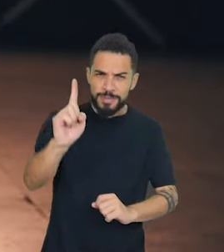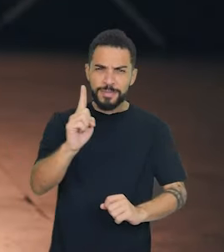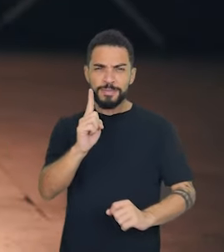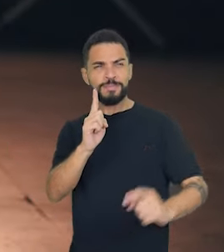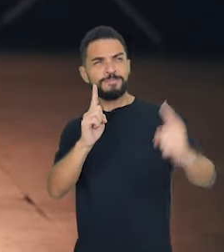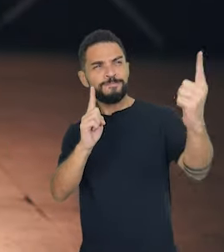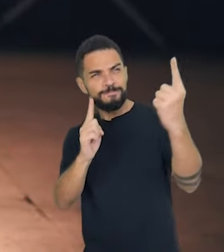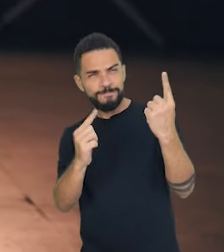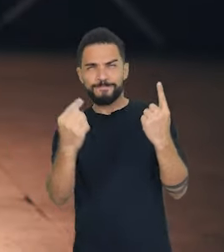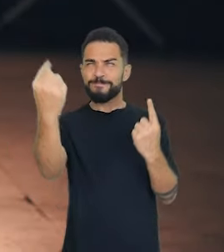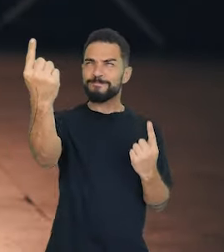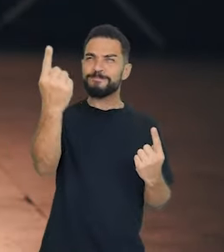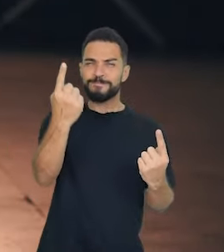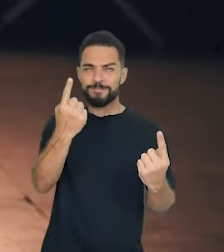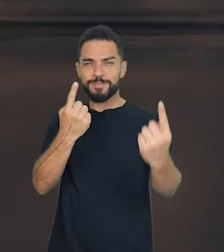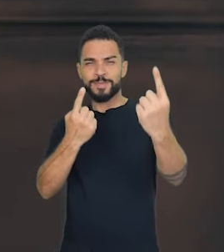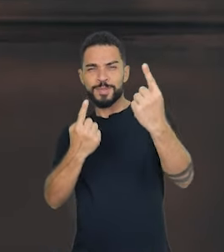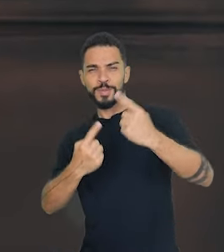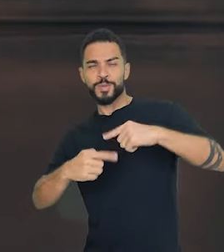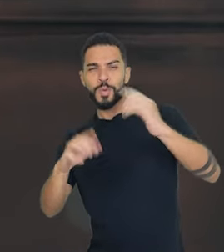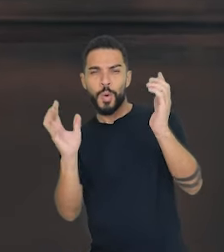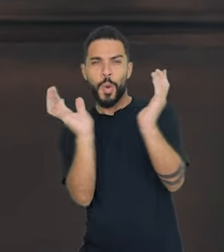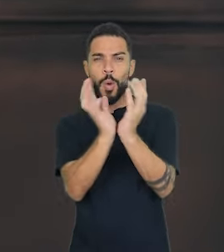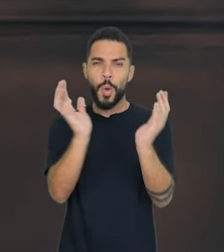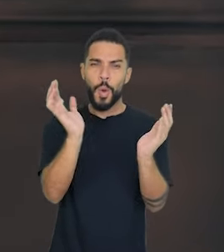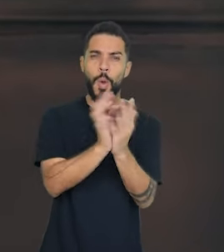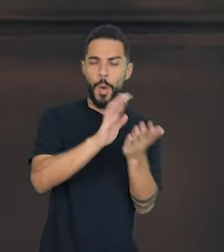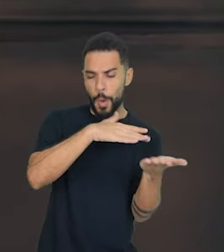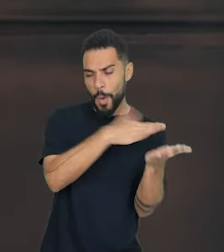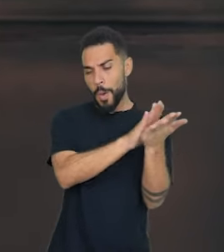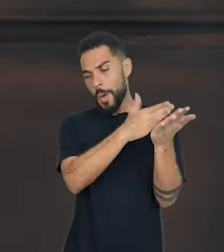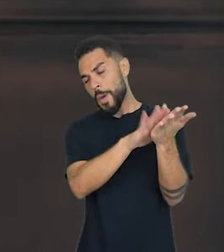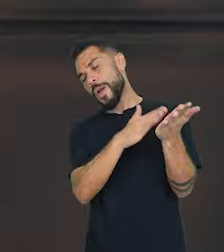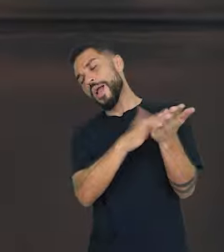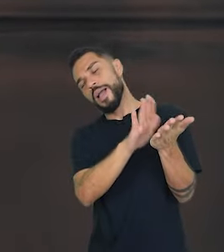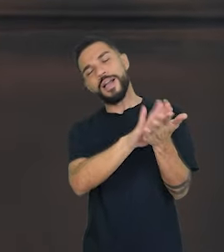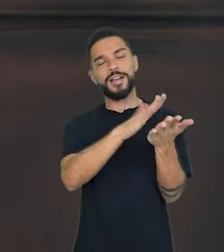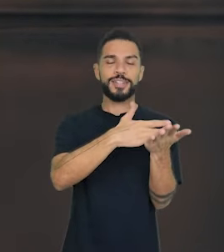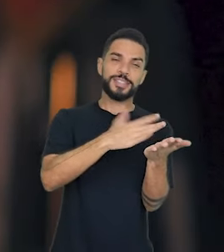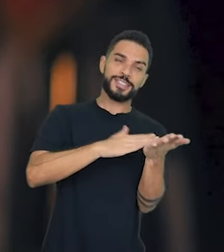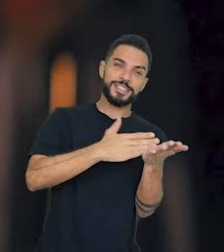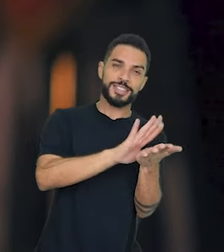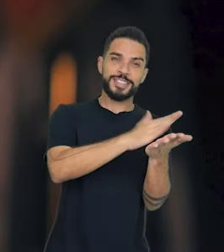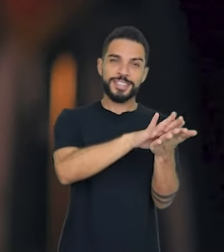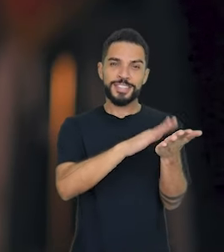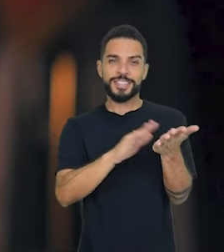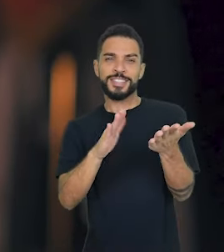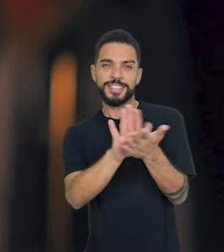vem de lá, minha gente? Quem vem de lá,